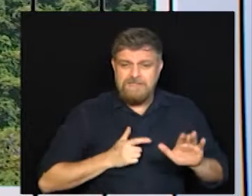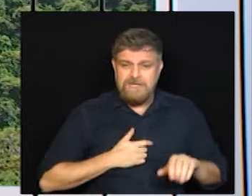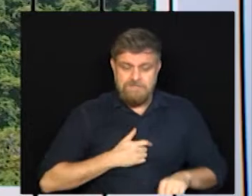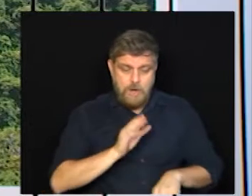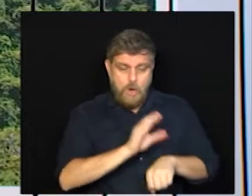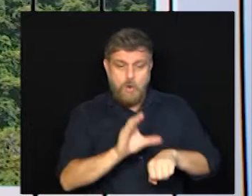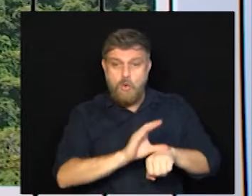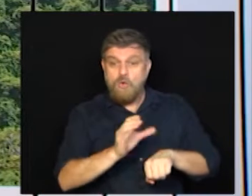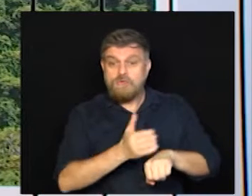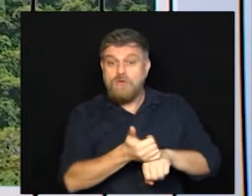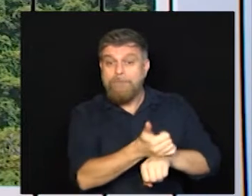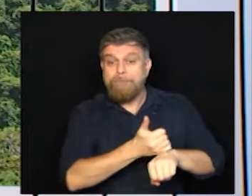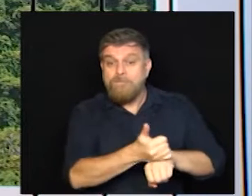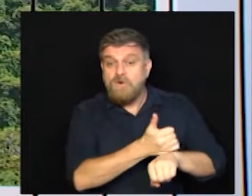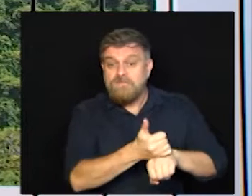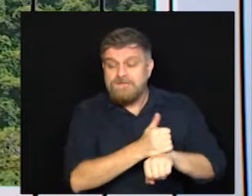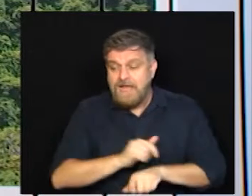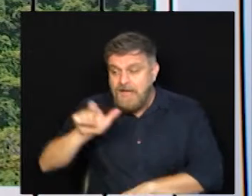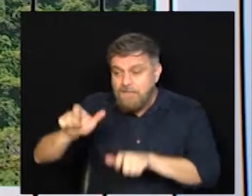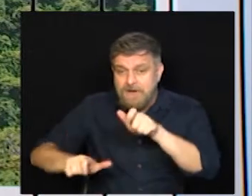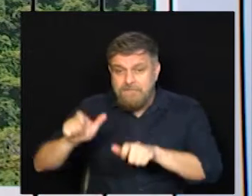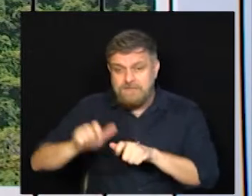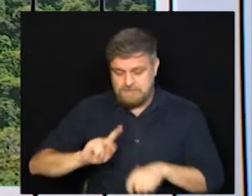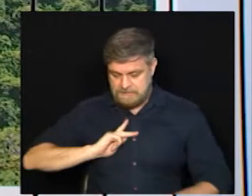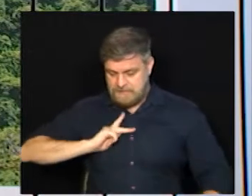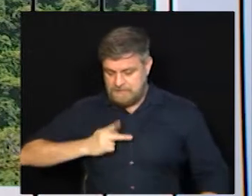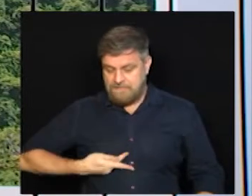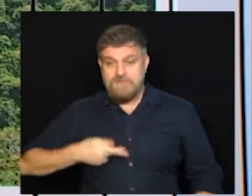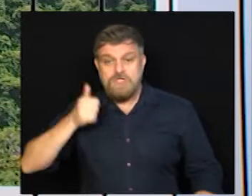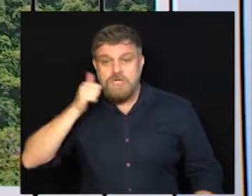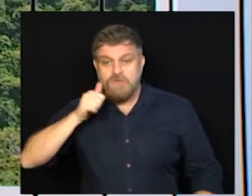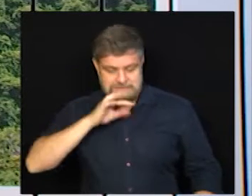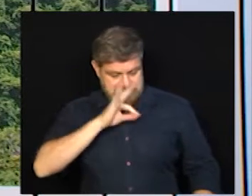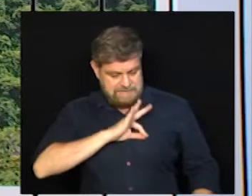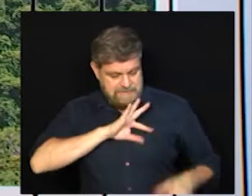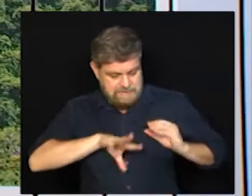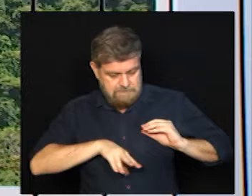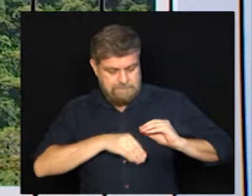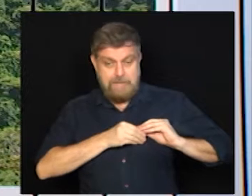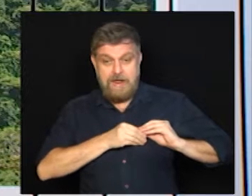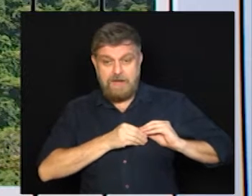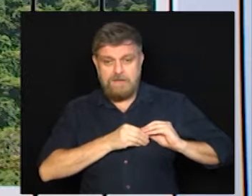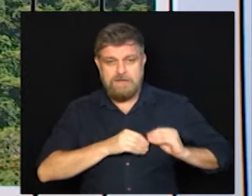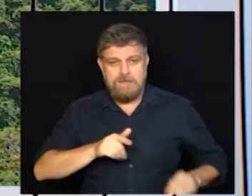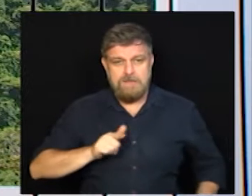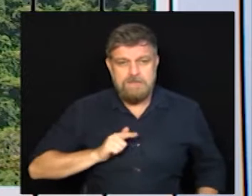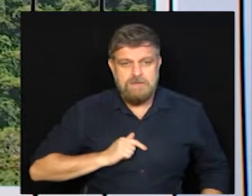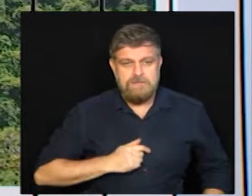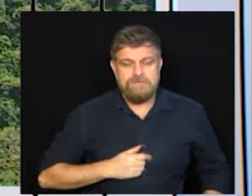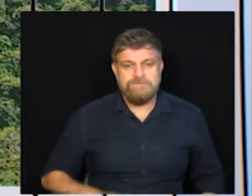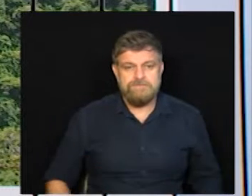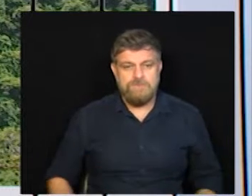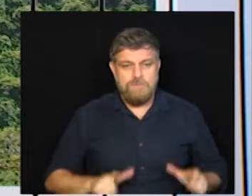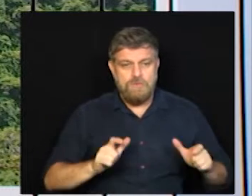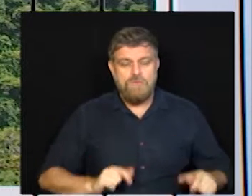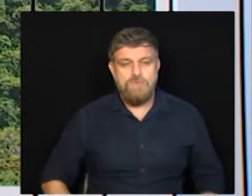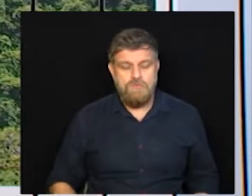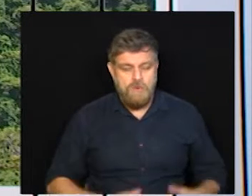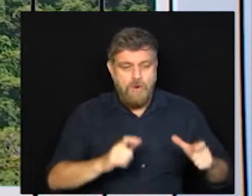também para justamente aumentar a renda. Além disso, a gente pensa em trazer o Poupa Trans, que é um